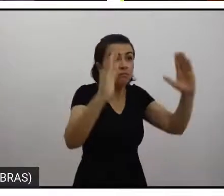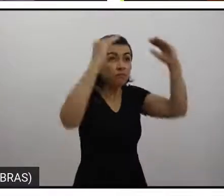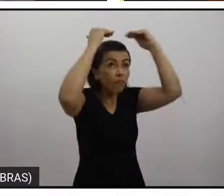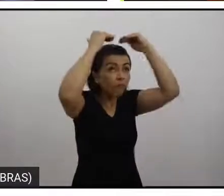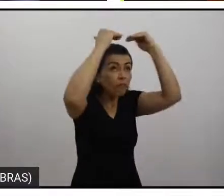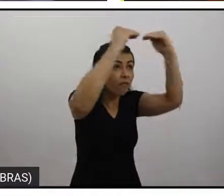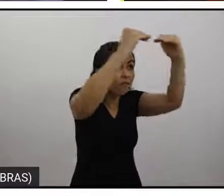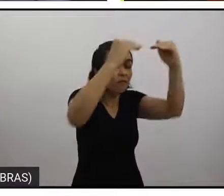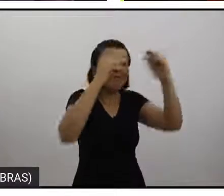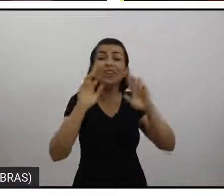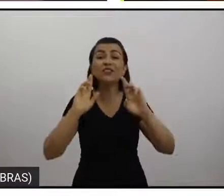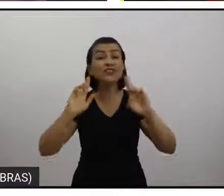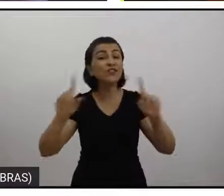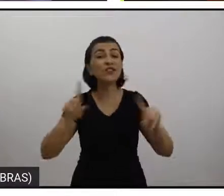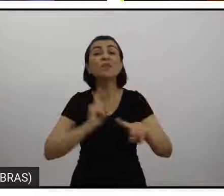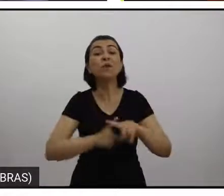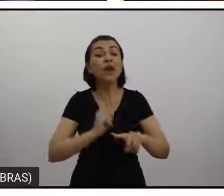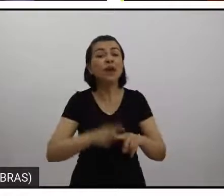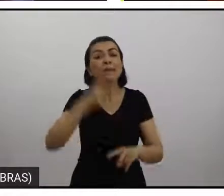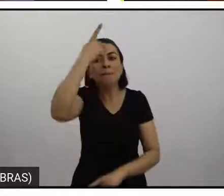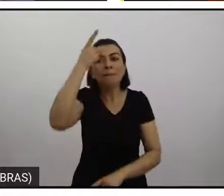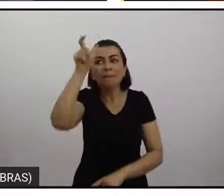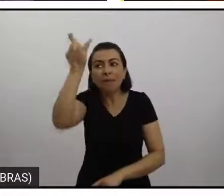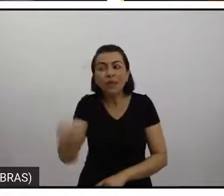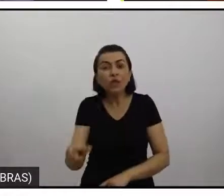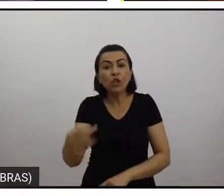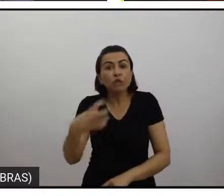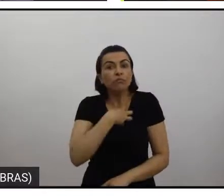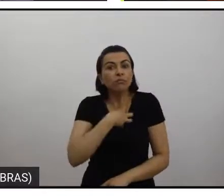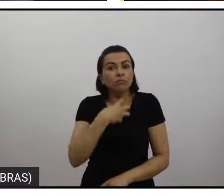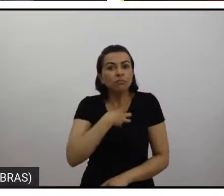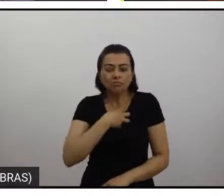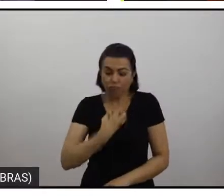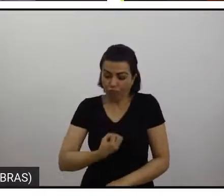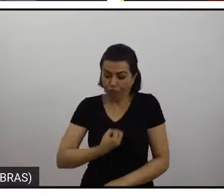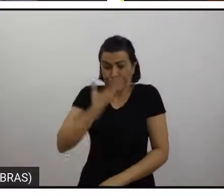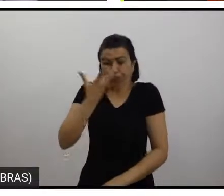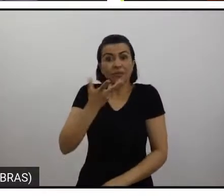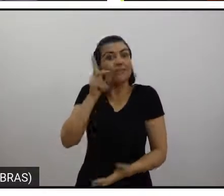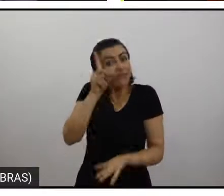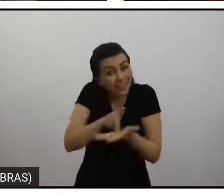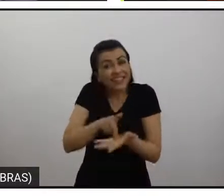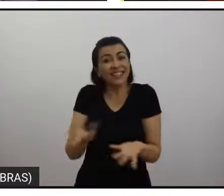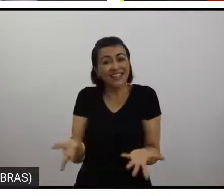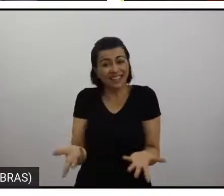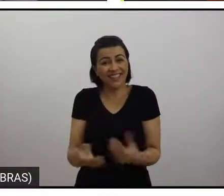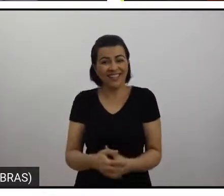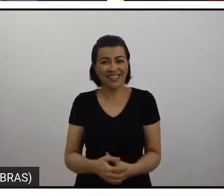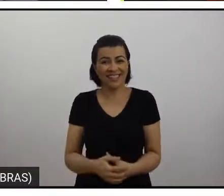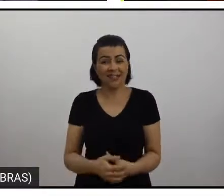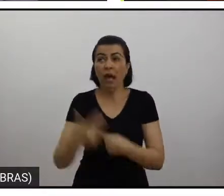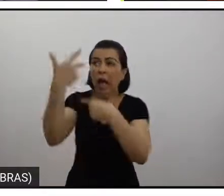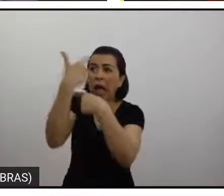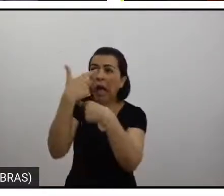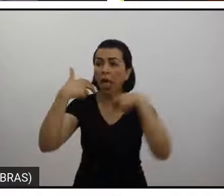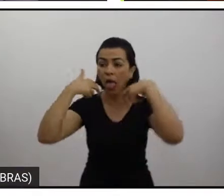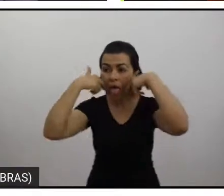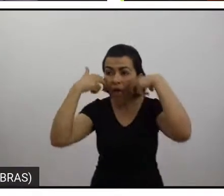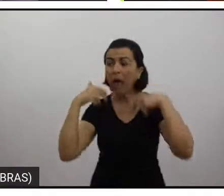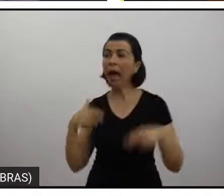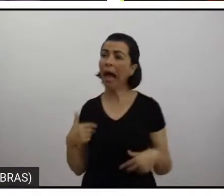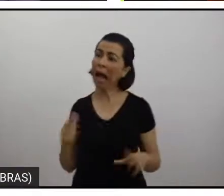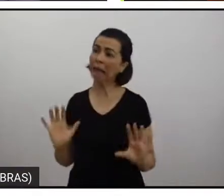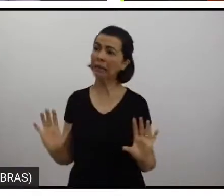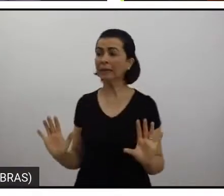mais confortável da pessoa estar e tudo, e é esse lugar confortável dela estar sozinha e poder dizer qualquer coisa para o mundo, né,